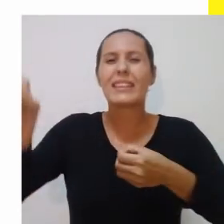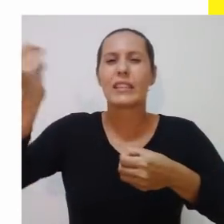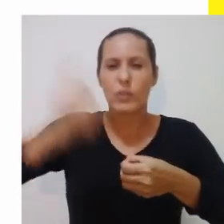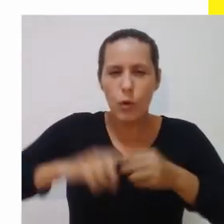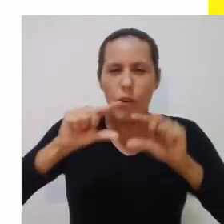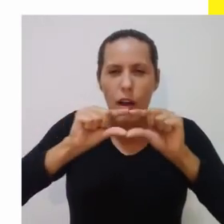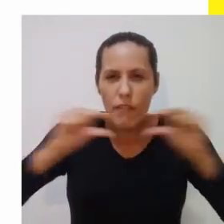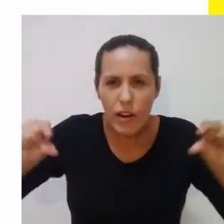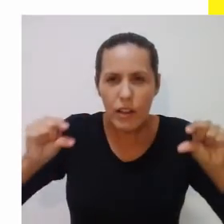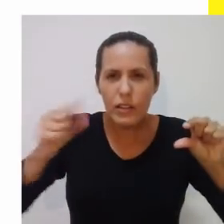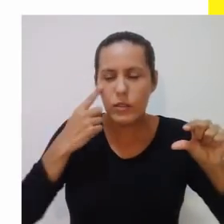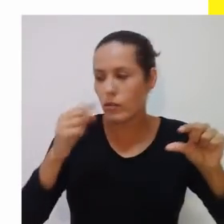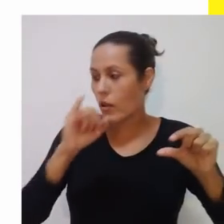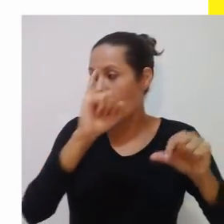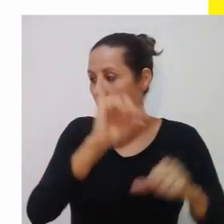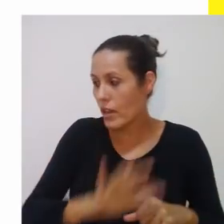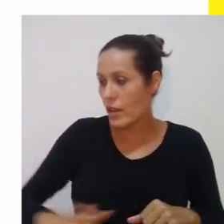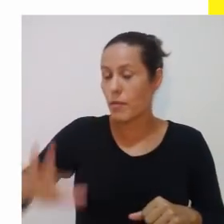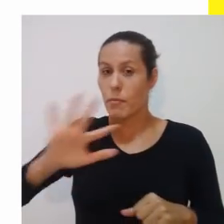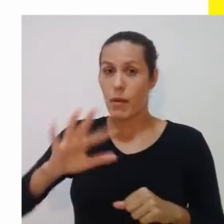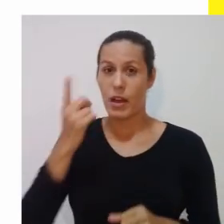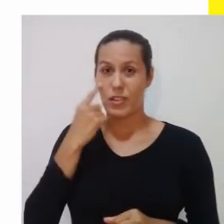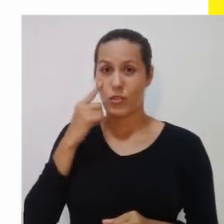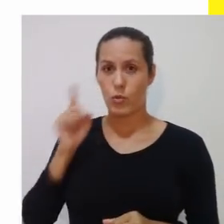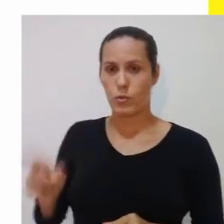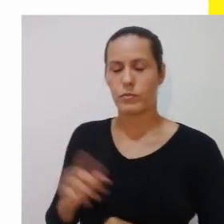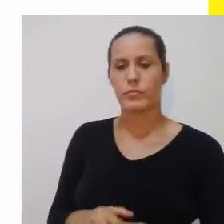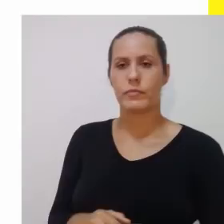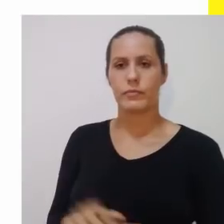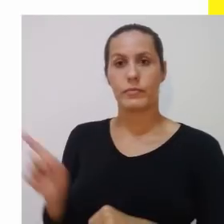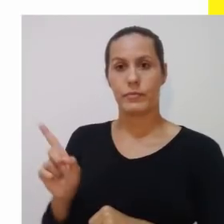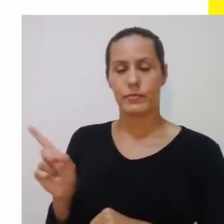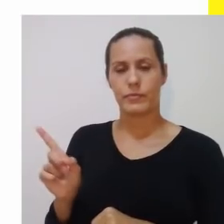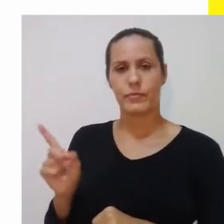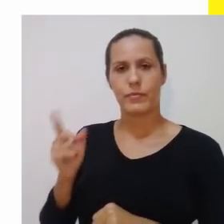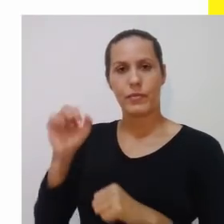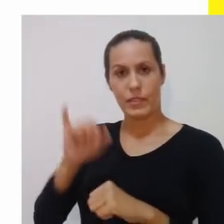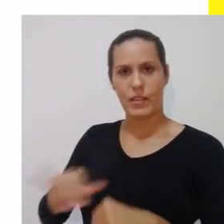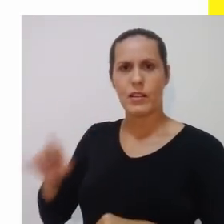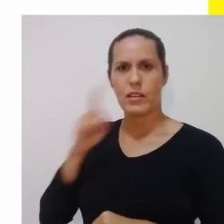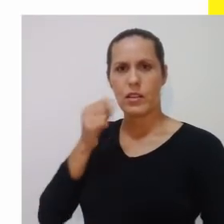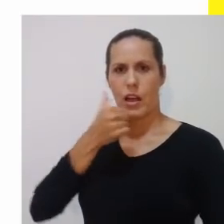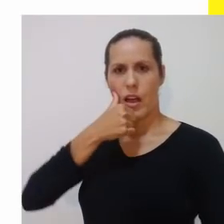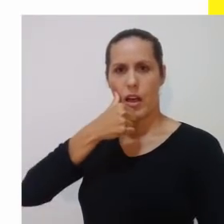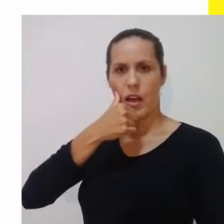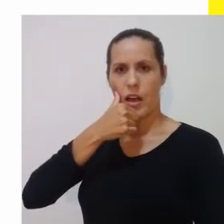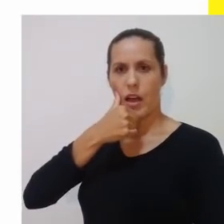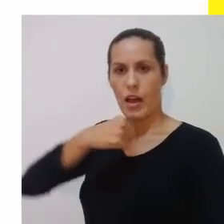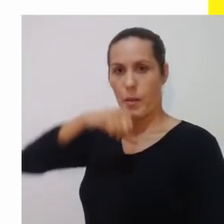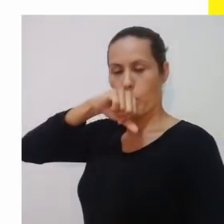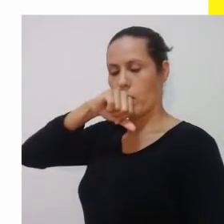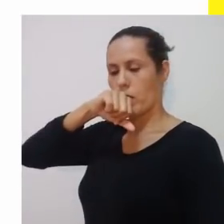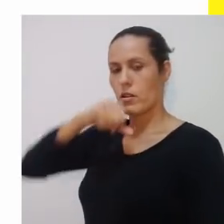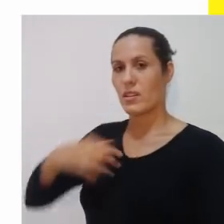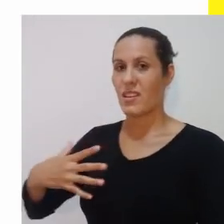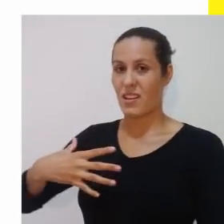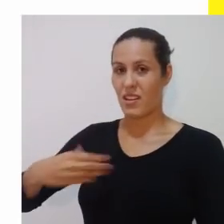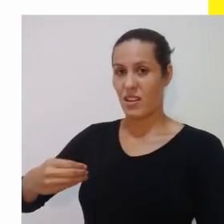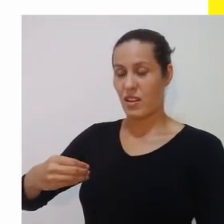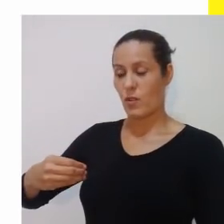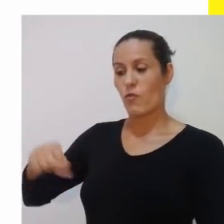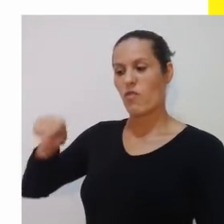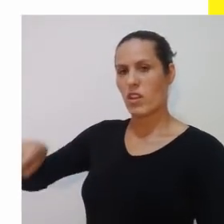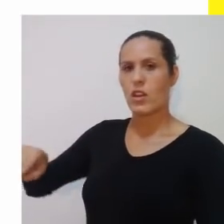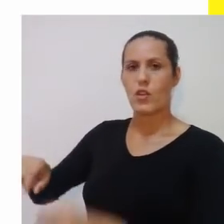imagem, de novo a frase, olha a imagem. A situação é mais ou menos essa, né? A situação é mais ou menos assim, a